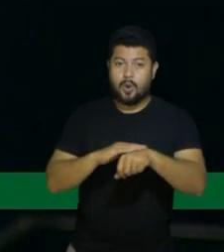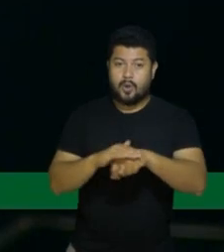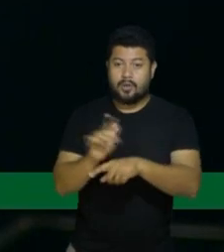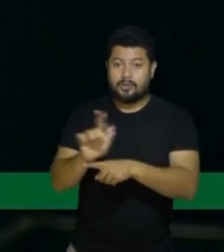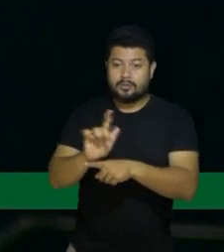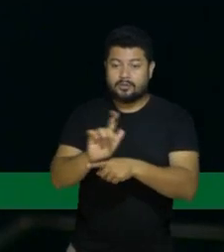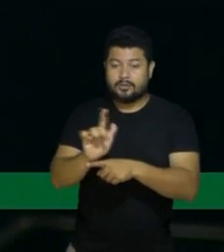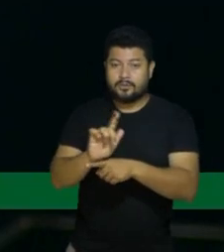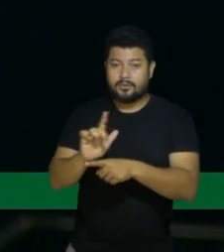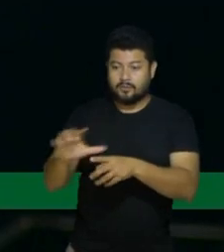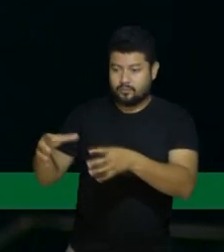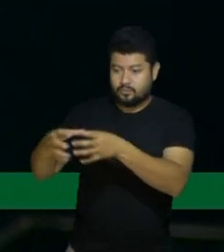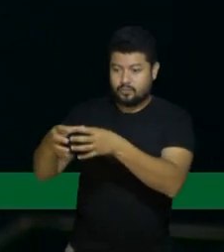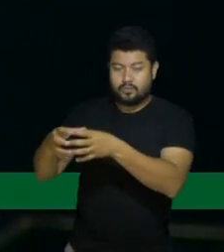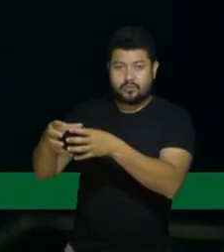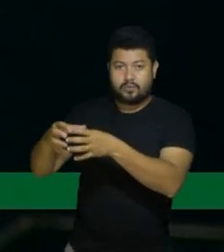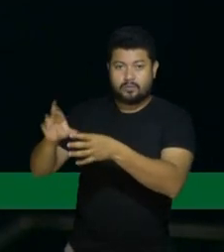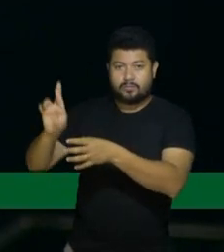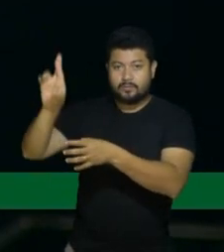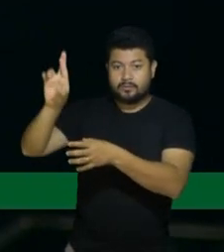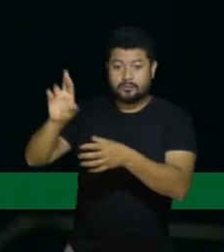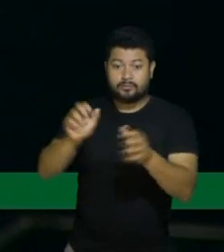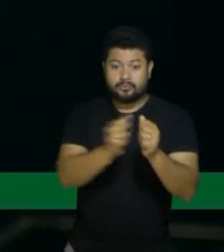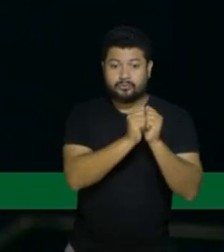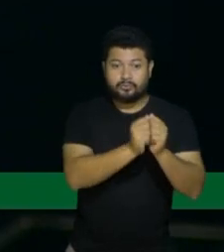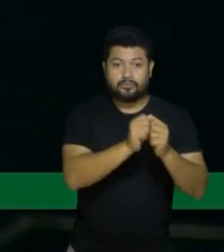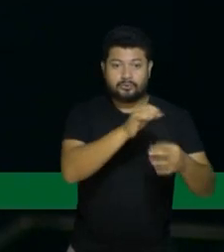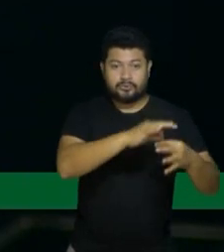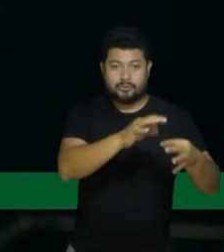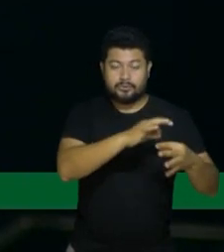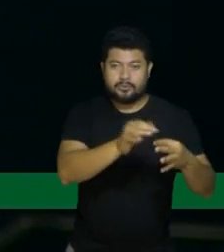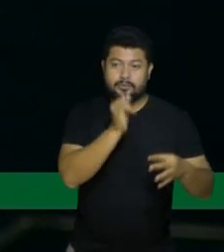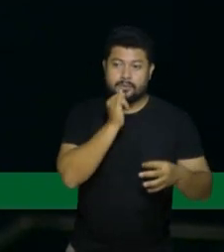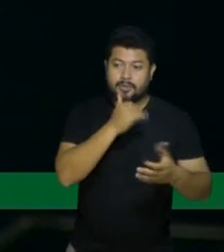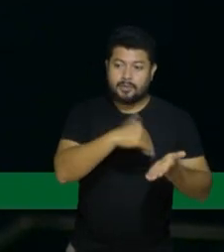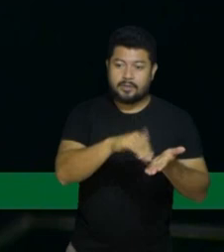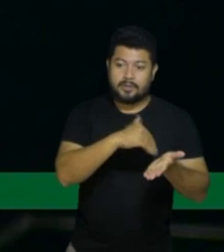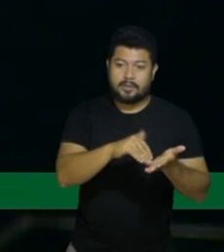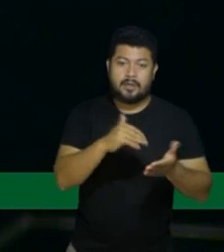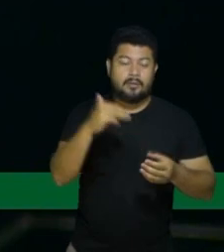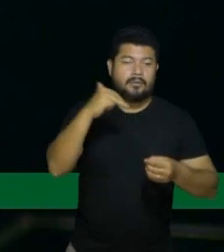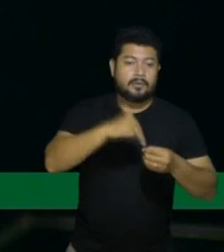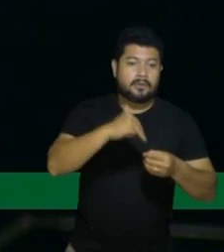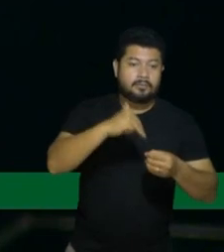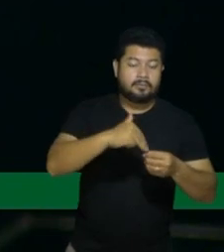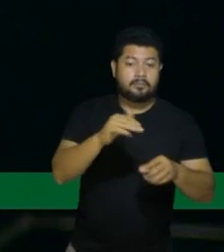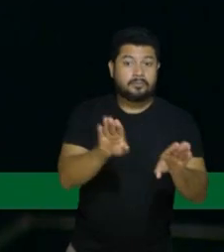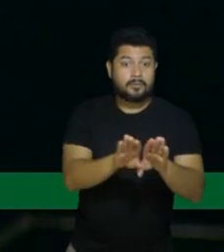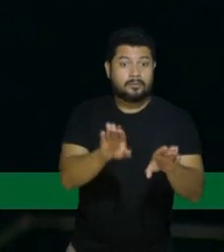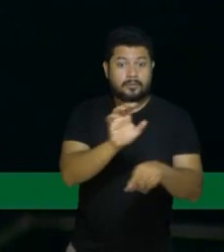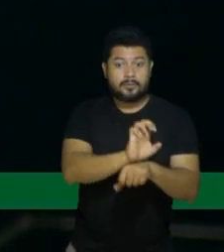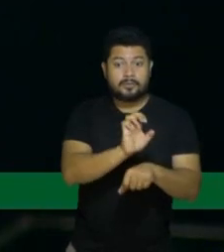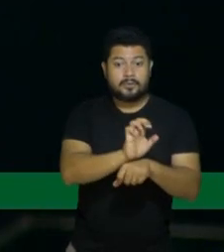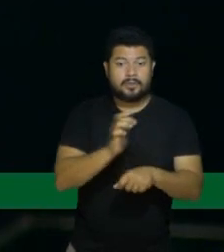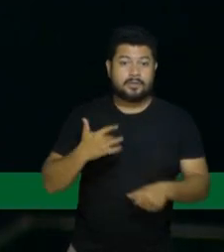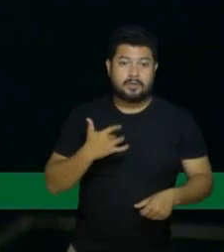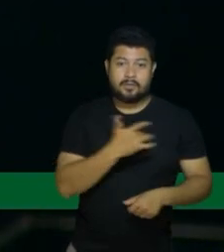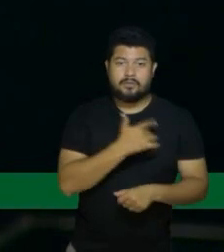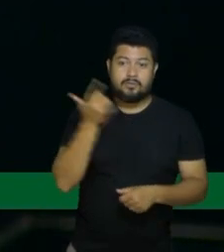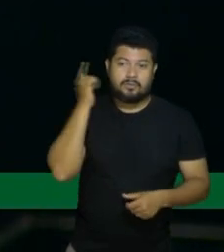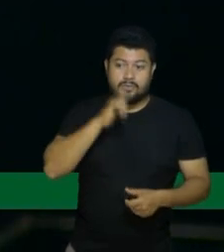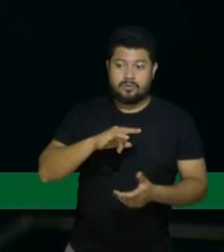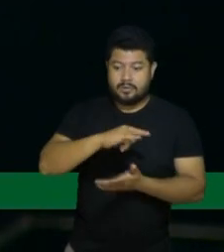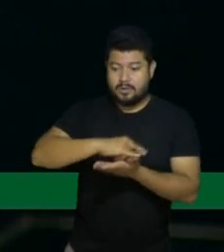congregação e os demais órgãos públicos secretarias Municipal Estadual de Saúde para regularização dos